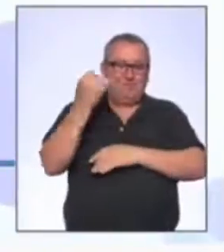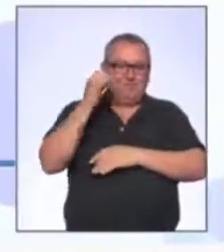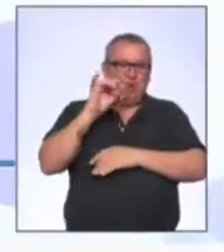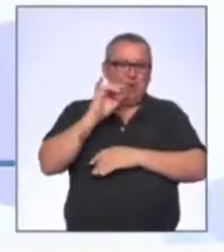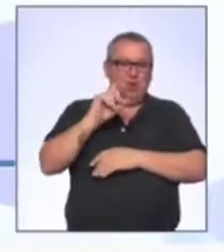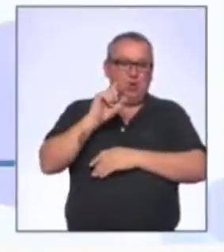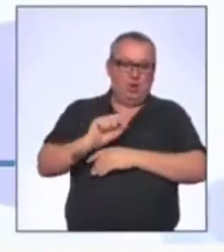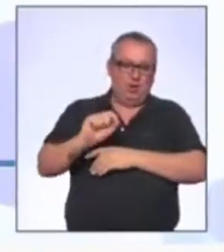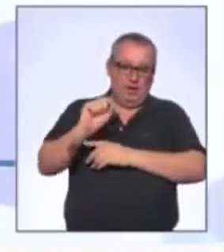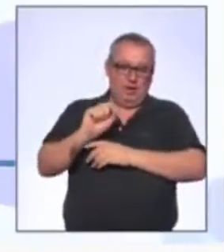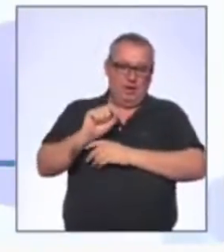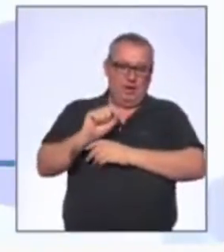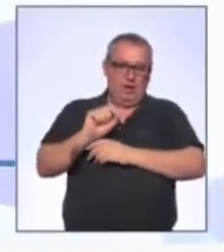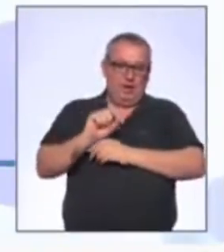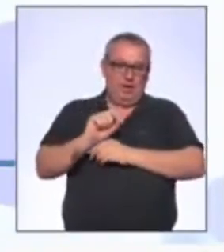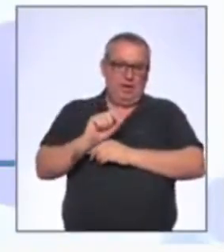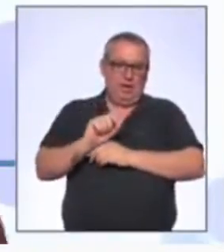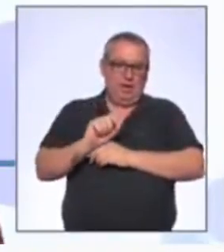me